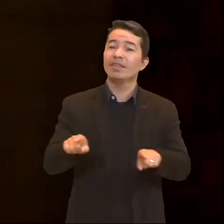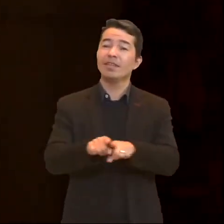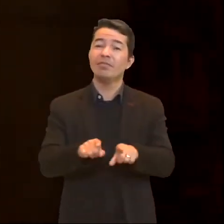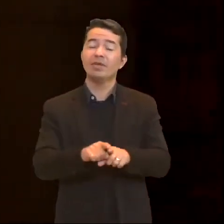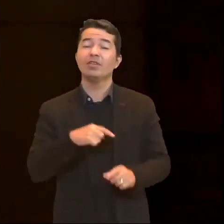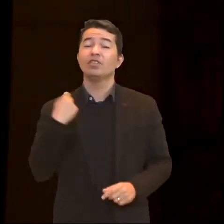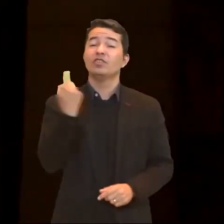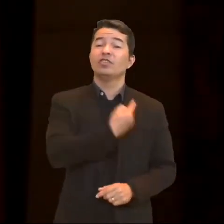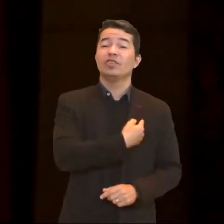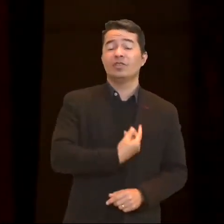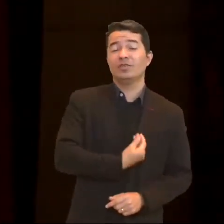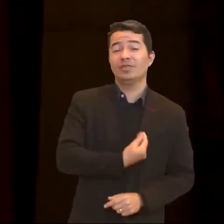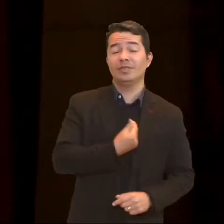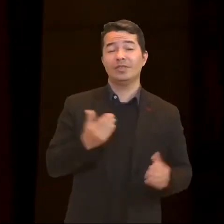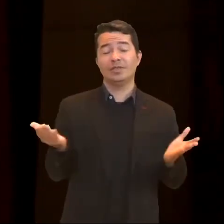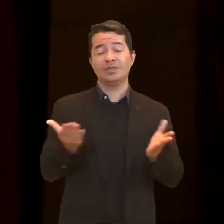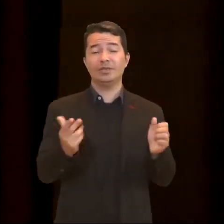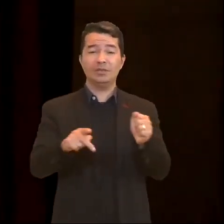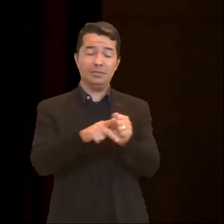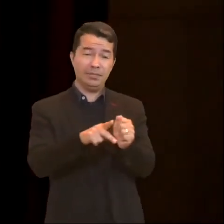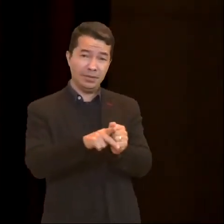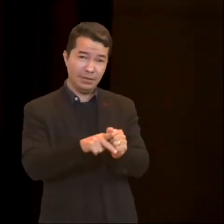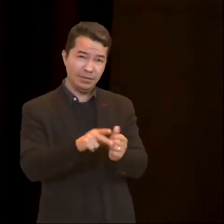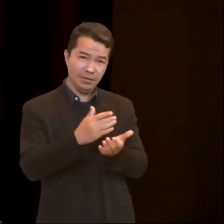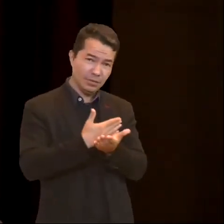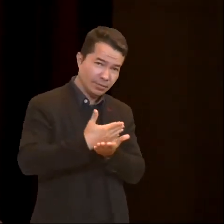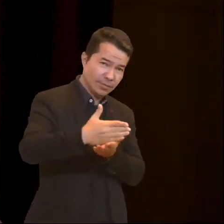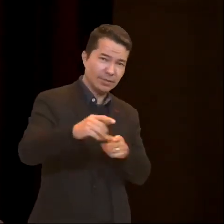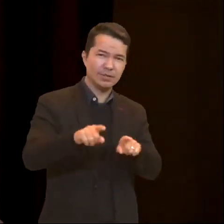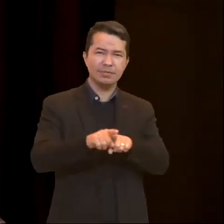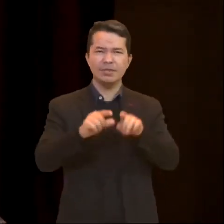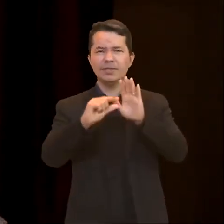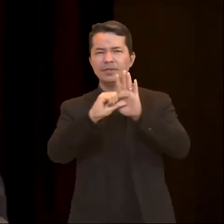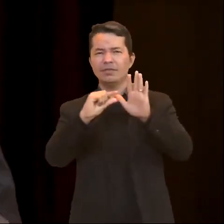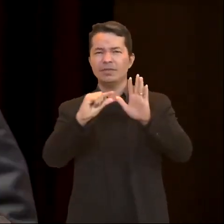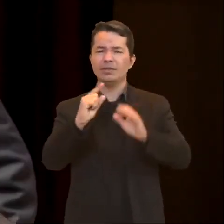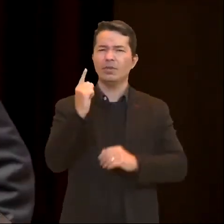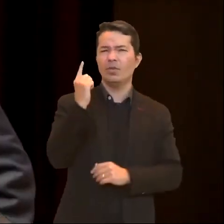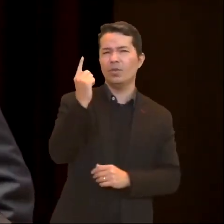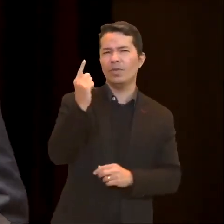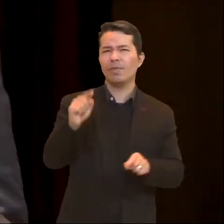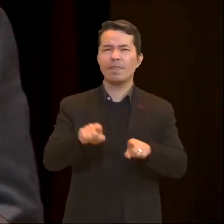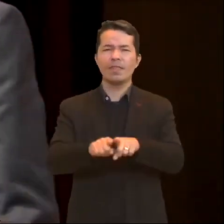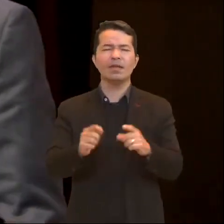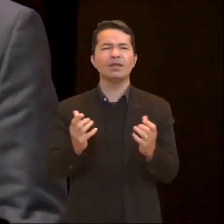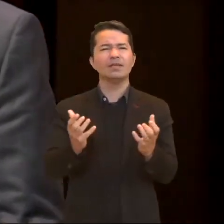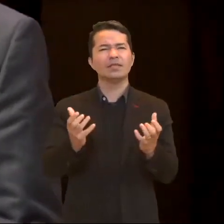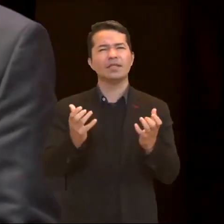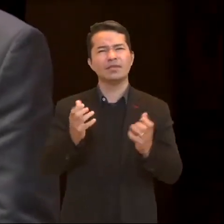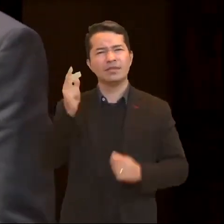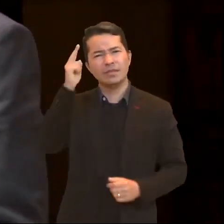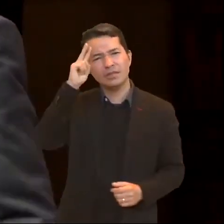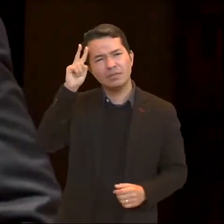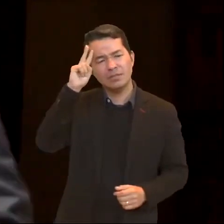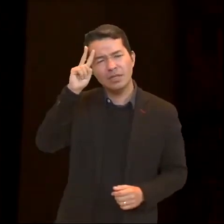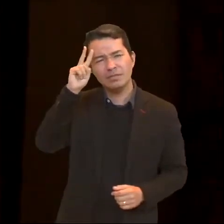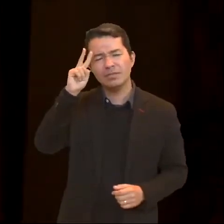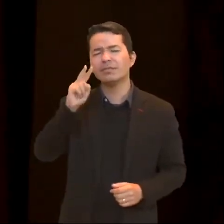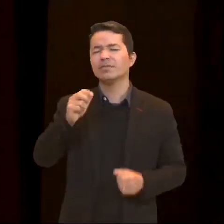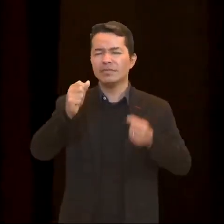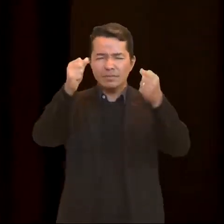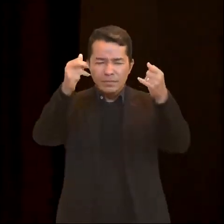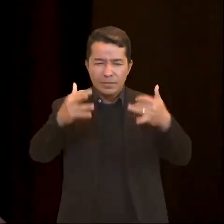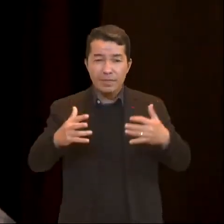nas nossas lições. Então, a partir do verso 1, eu quero relembrar o texto com você. Eu, Simão Pedro, servo